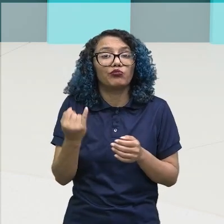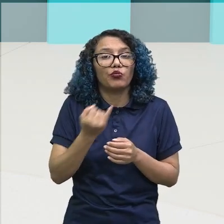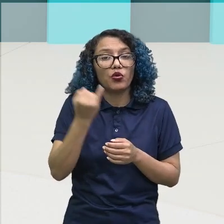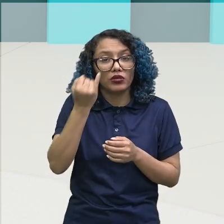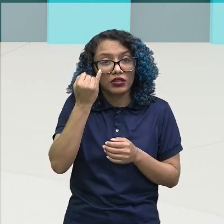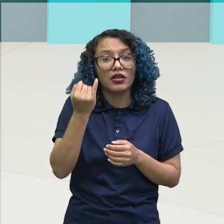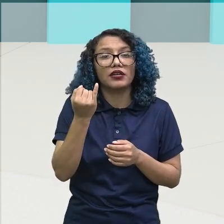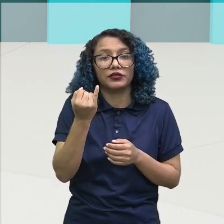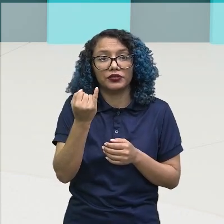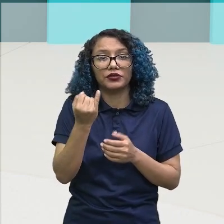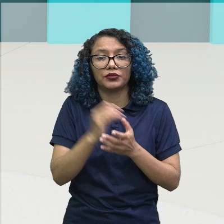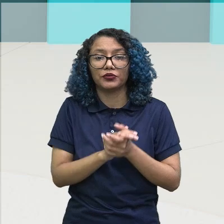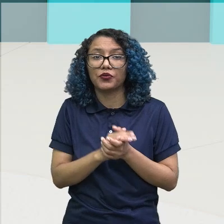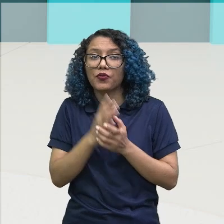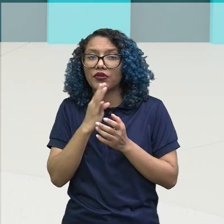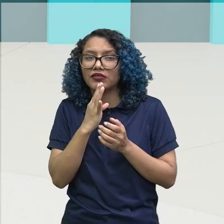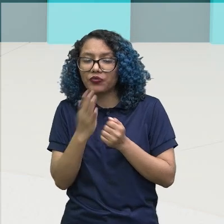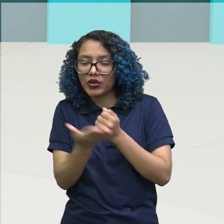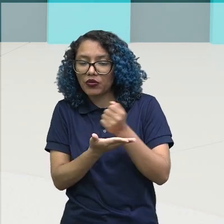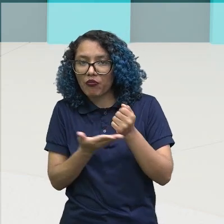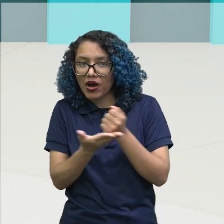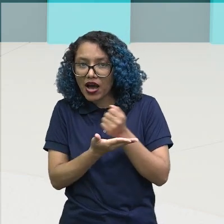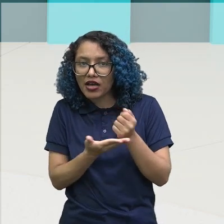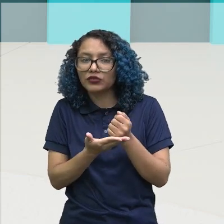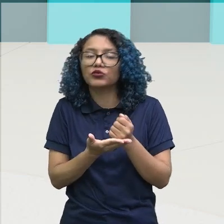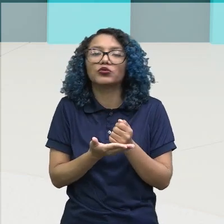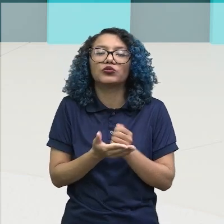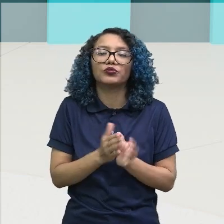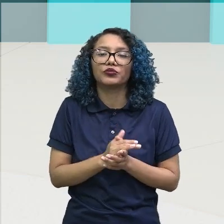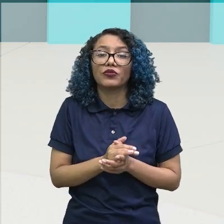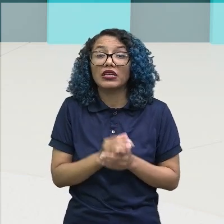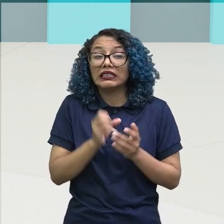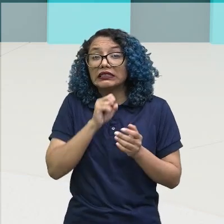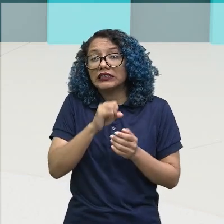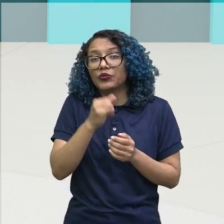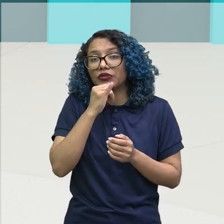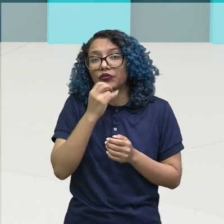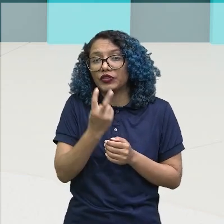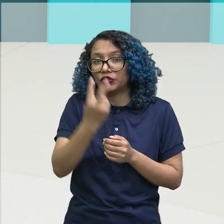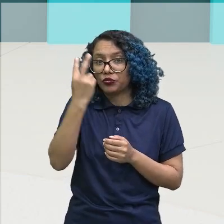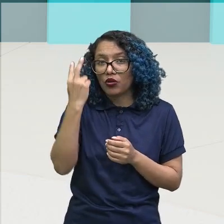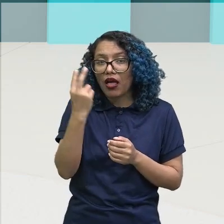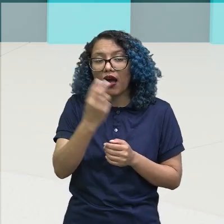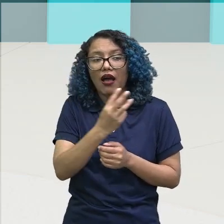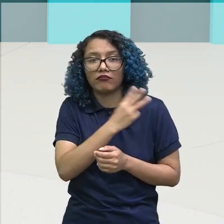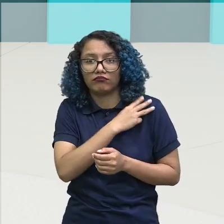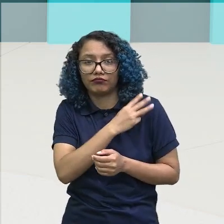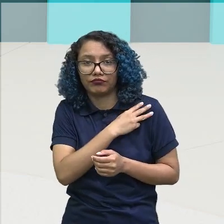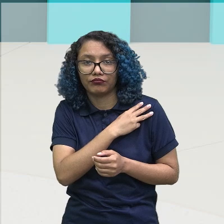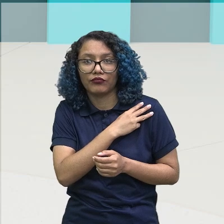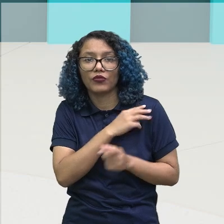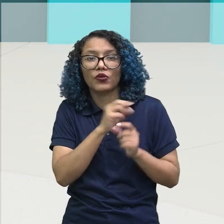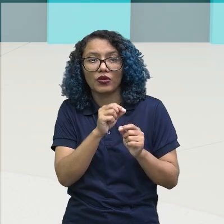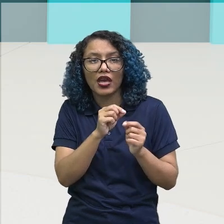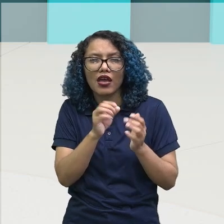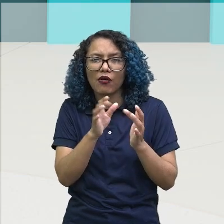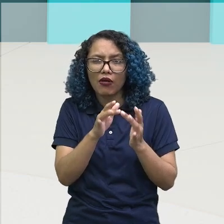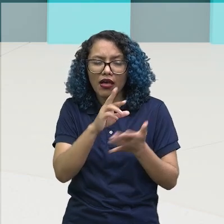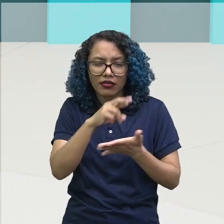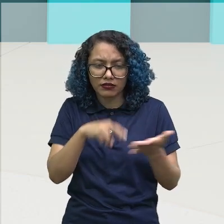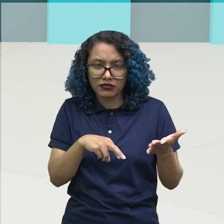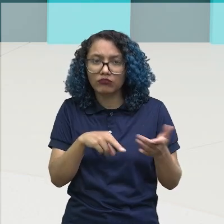de mundo, principalmente quando vocês forem fazer vestibular, quando vocês tiverem contato lá no terceiro ano com a redação do